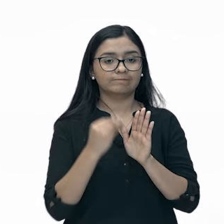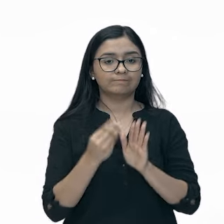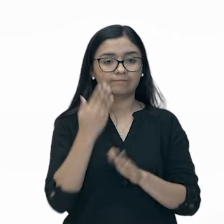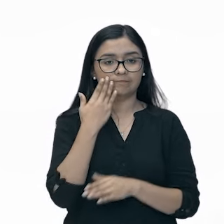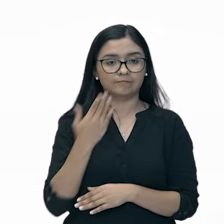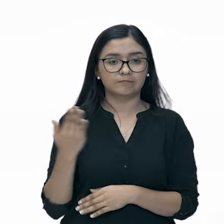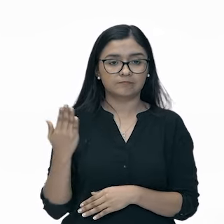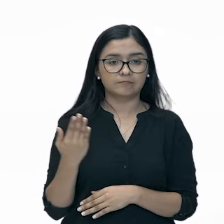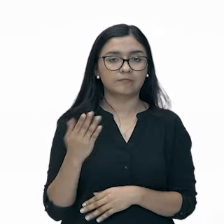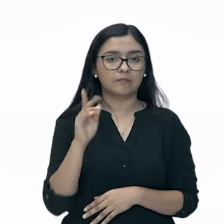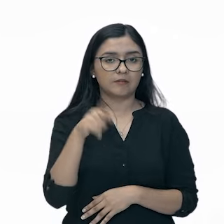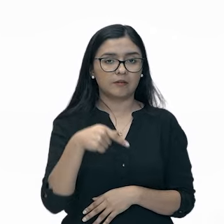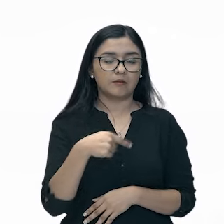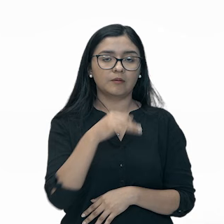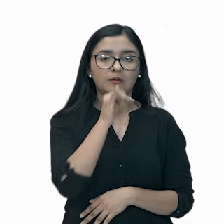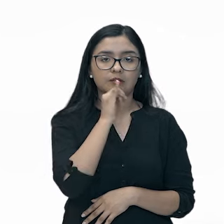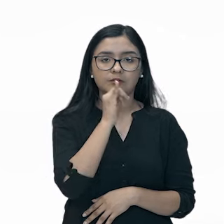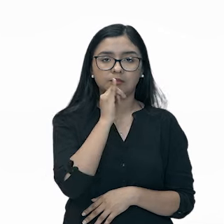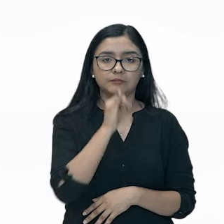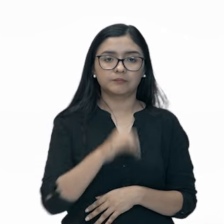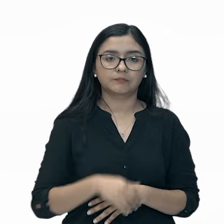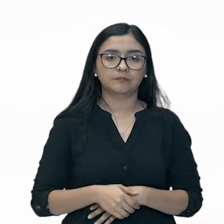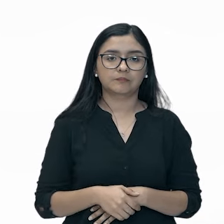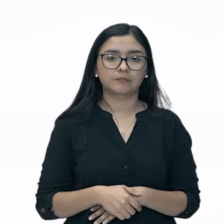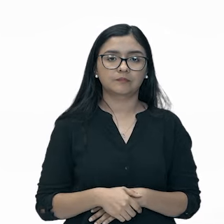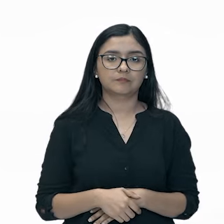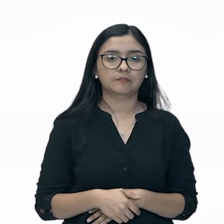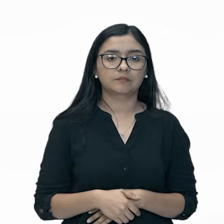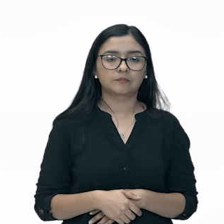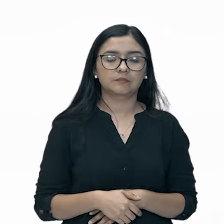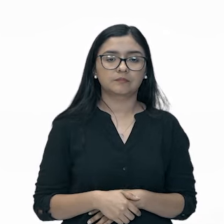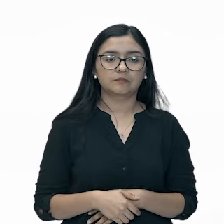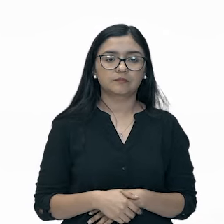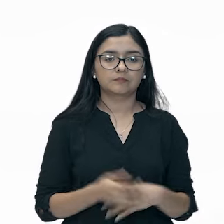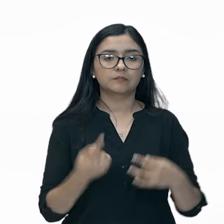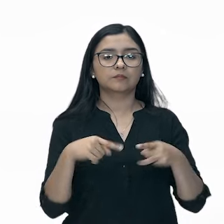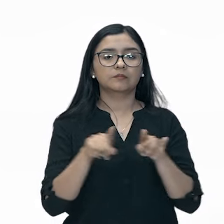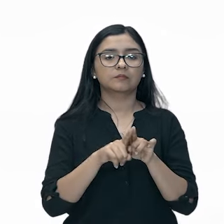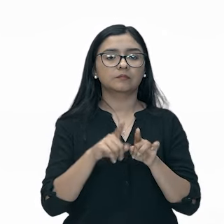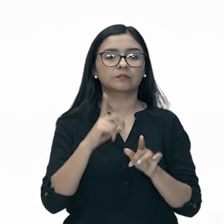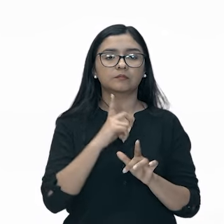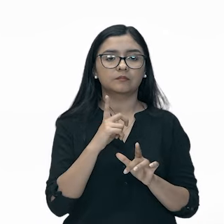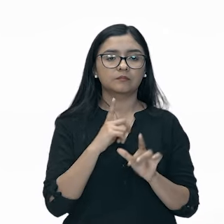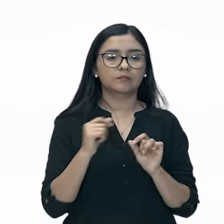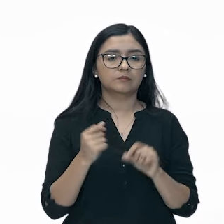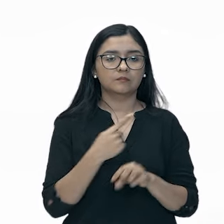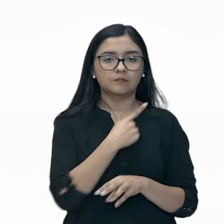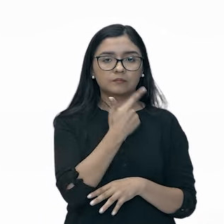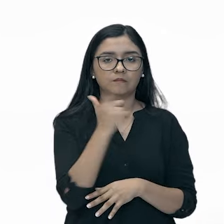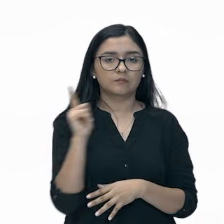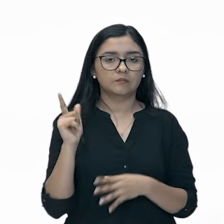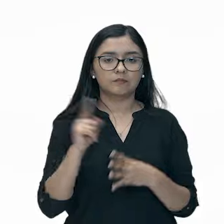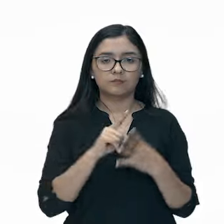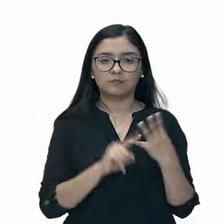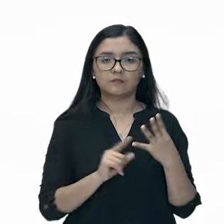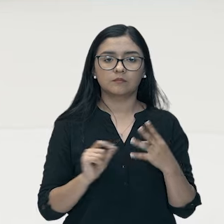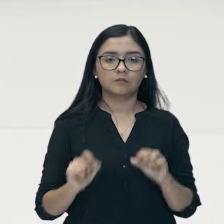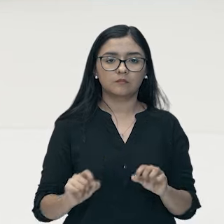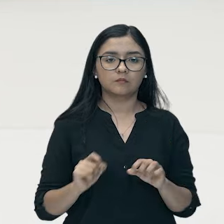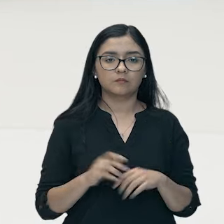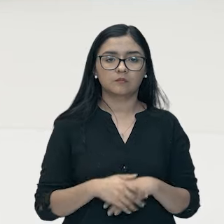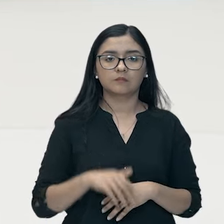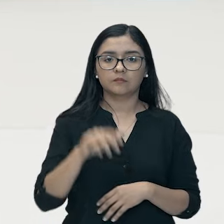estão vendo é uma citação direta beleza nós temos também o próximo processo que é a